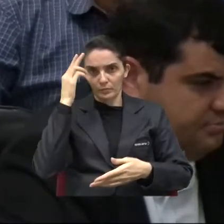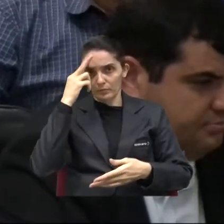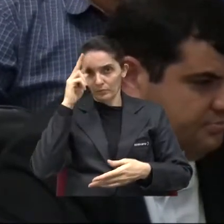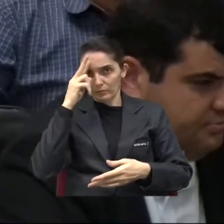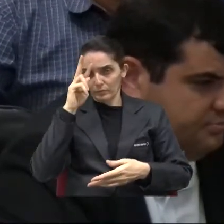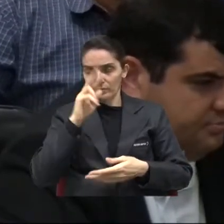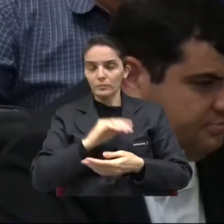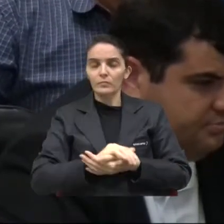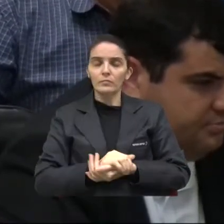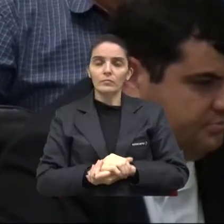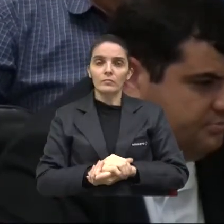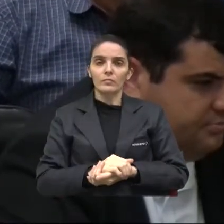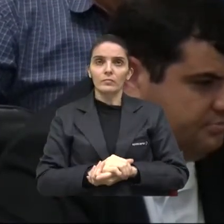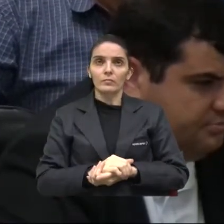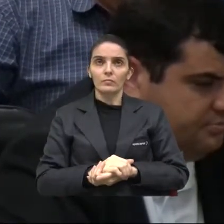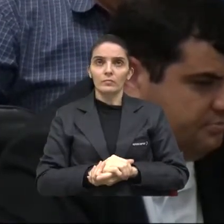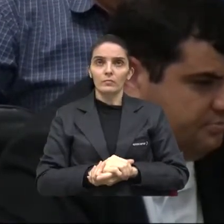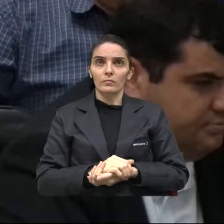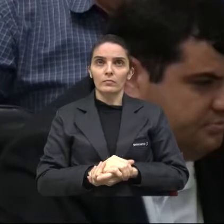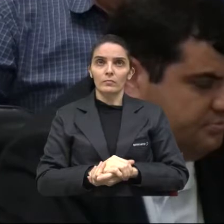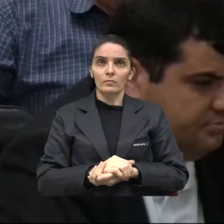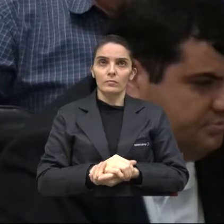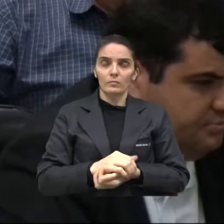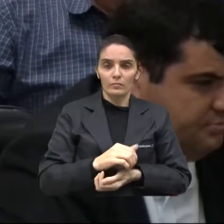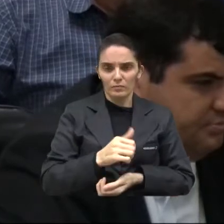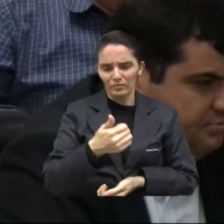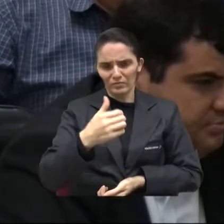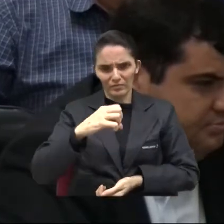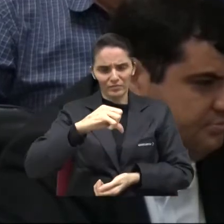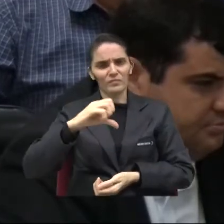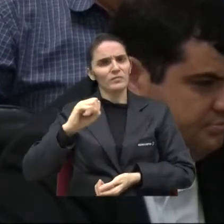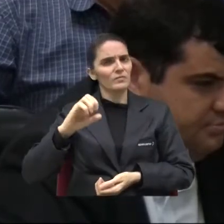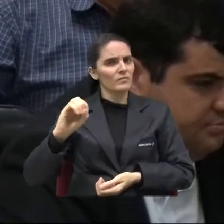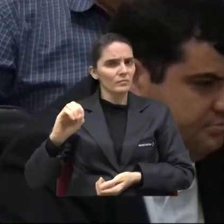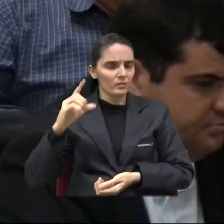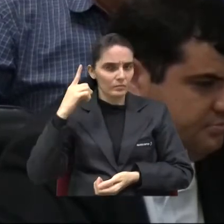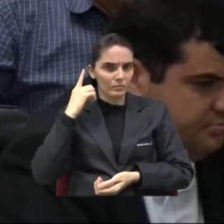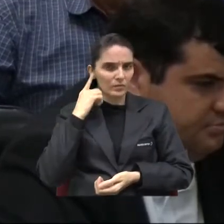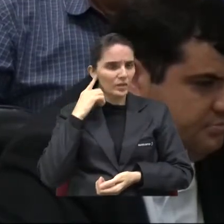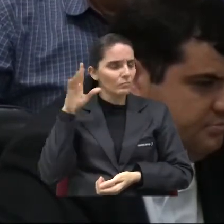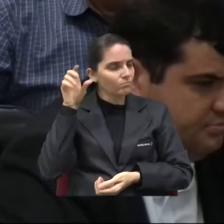que até 1980 existia uma lei que